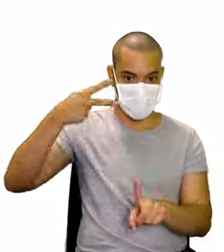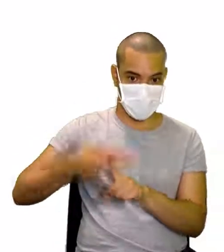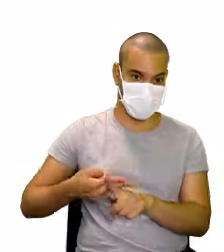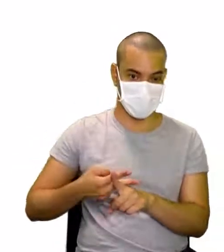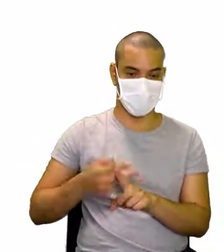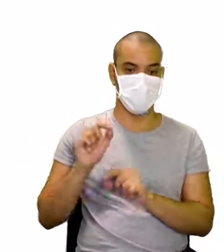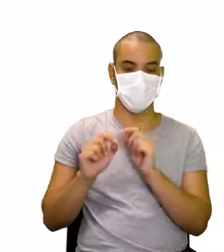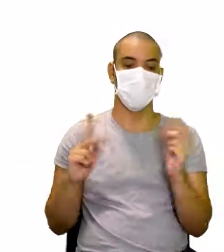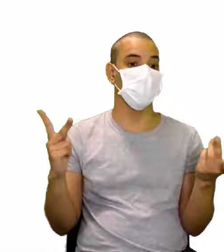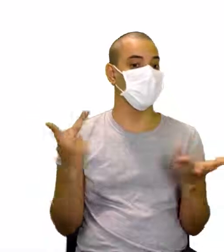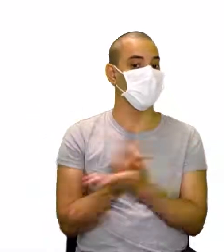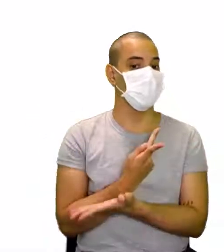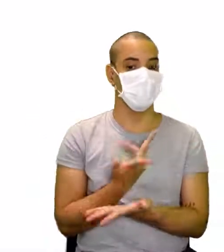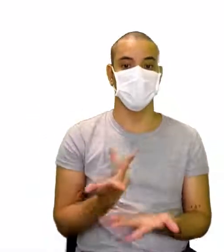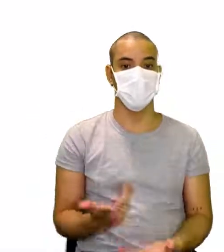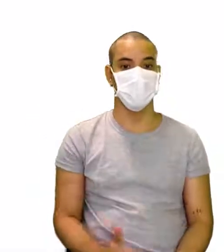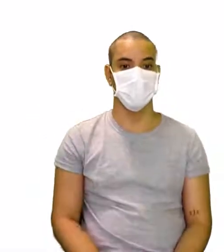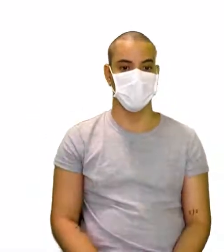vai acontecer com essa